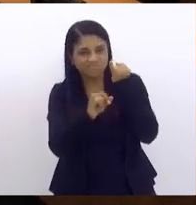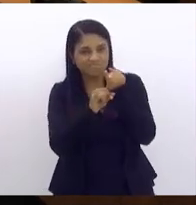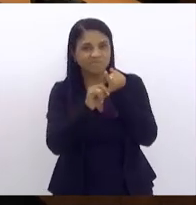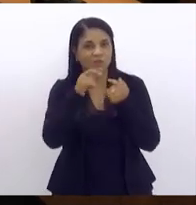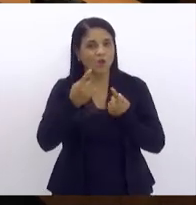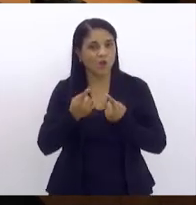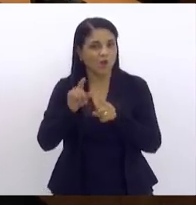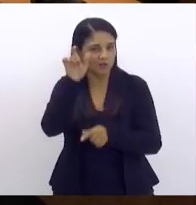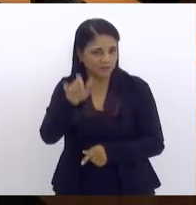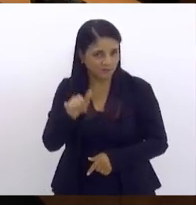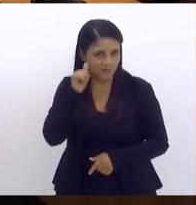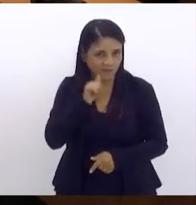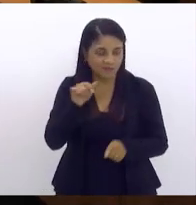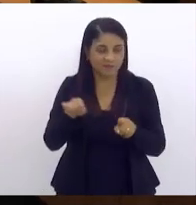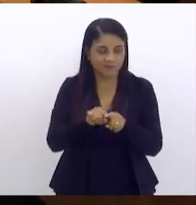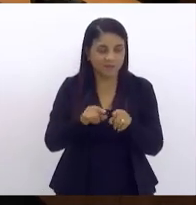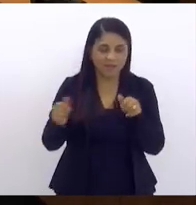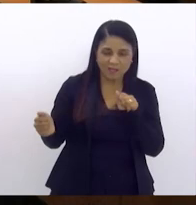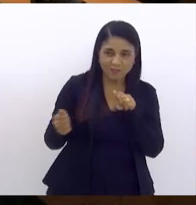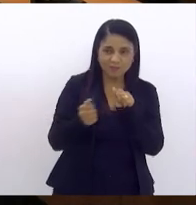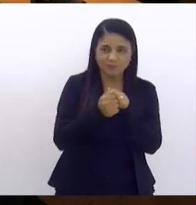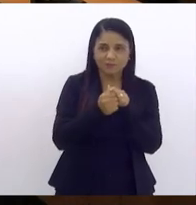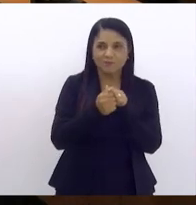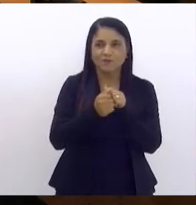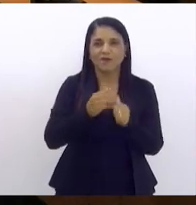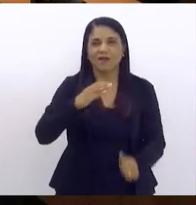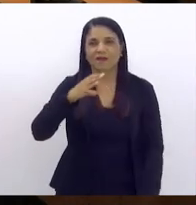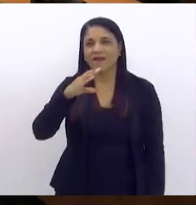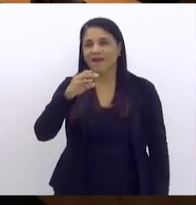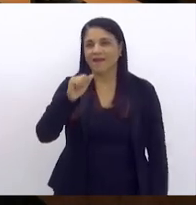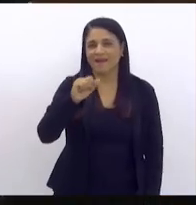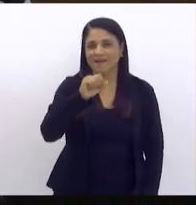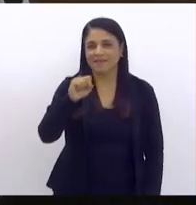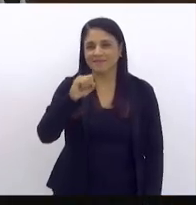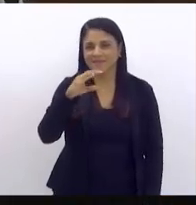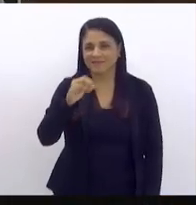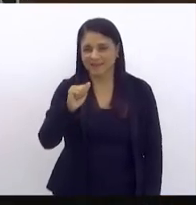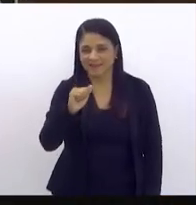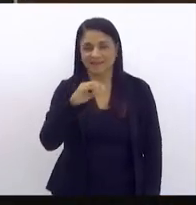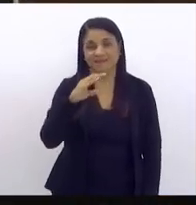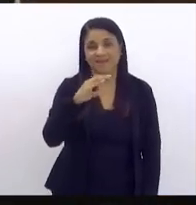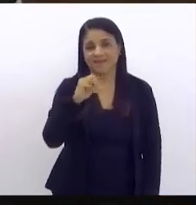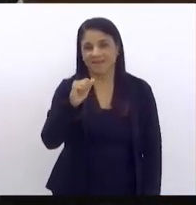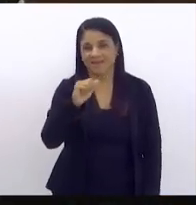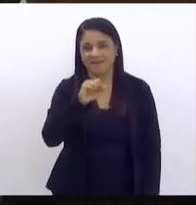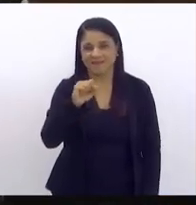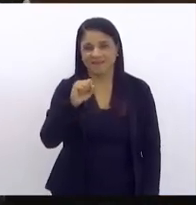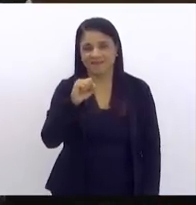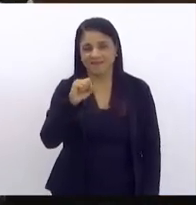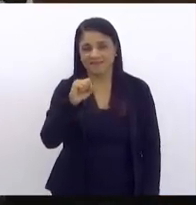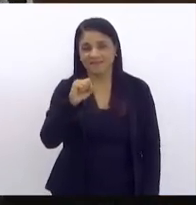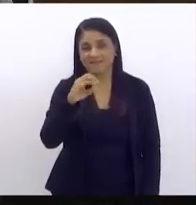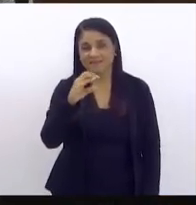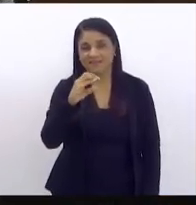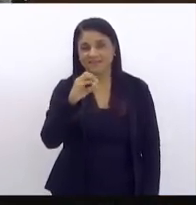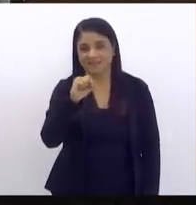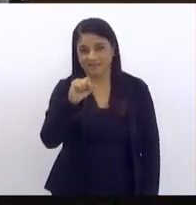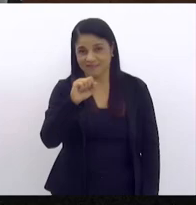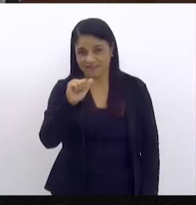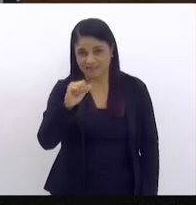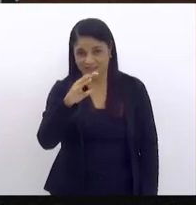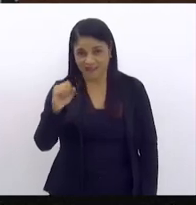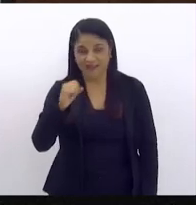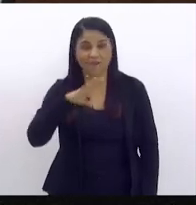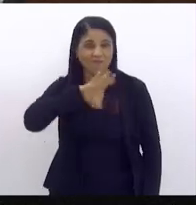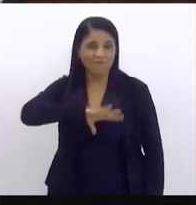ela para gritar casaca, casaca, Vasco da Gama. E aí, se amanhã a gente já vai ter, por uma iniciativa